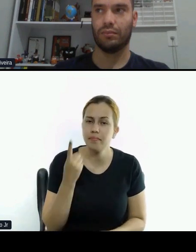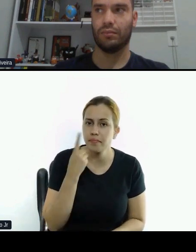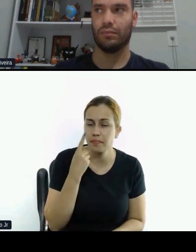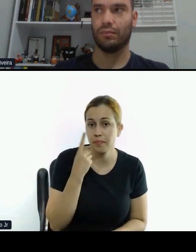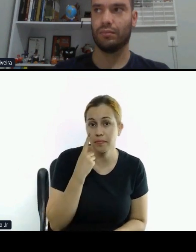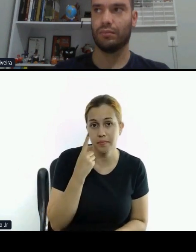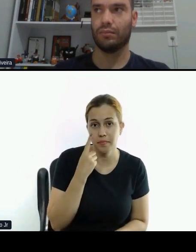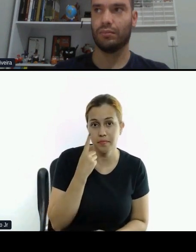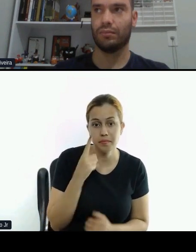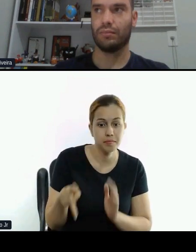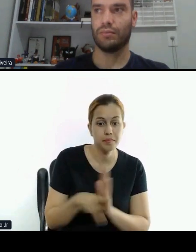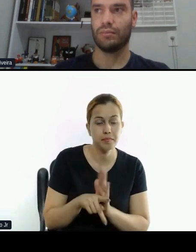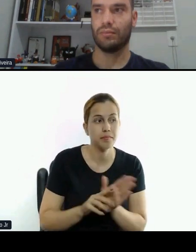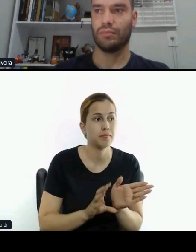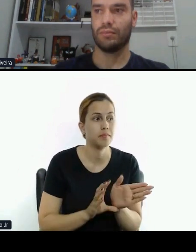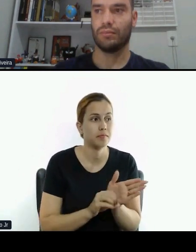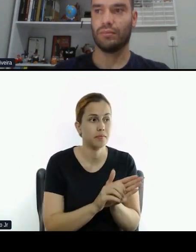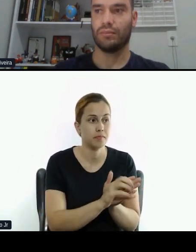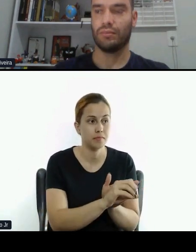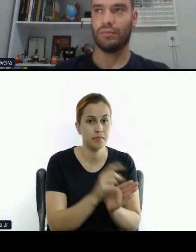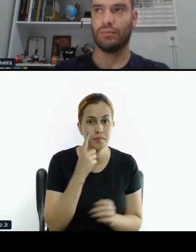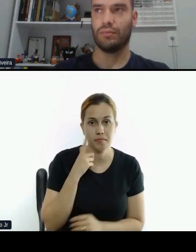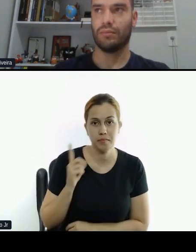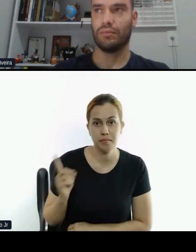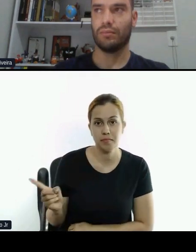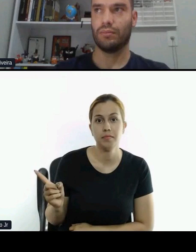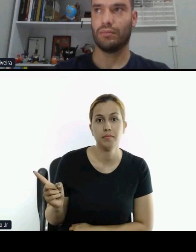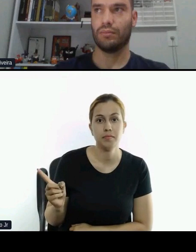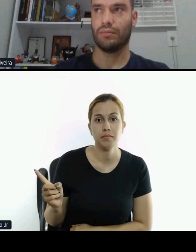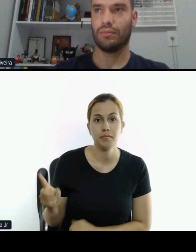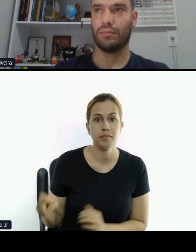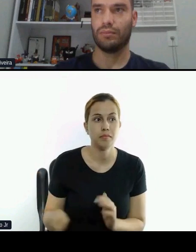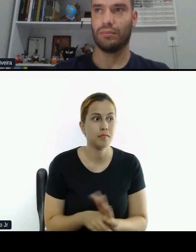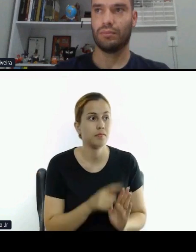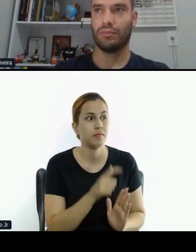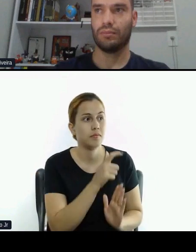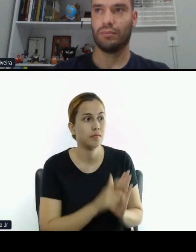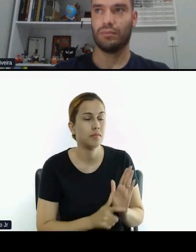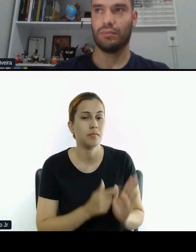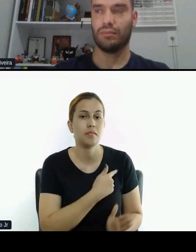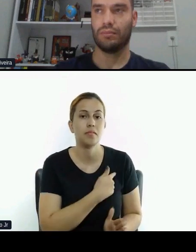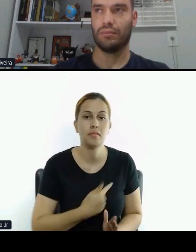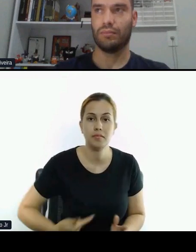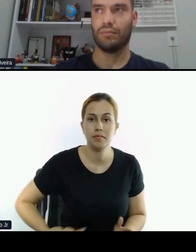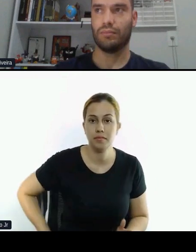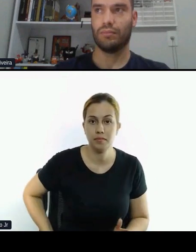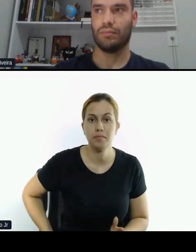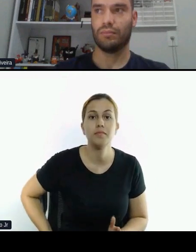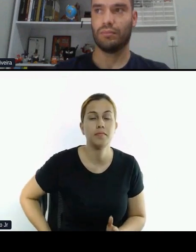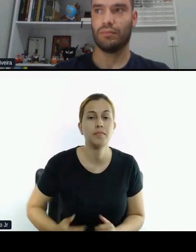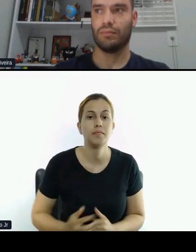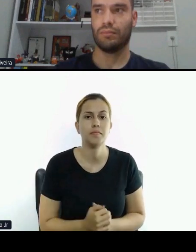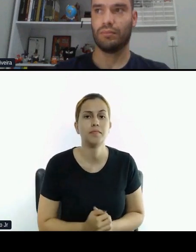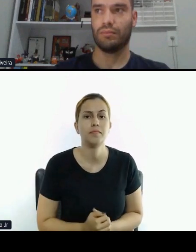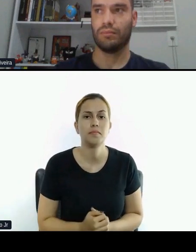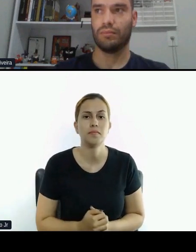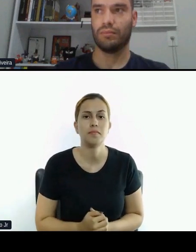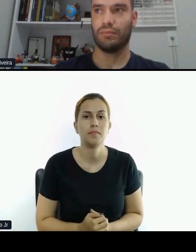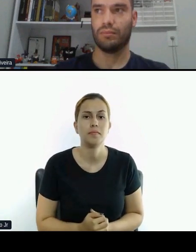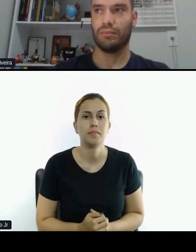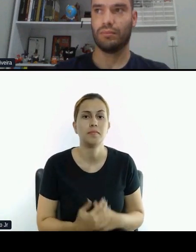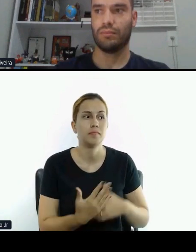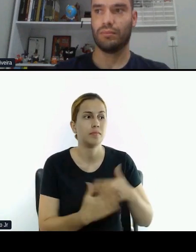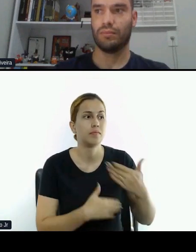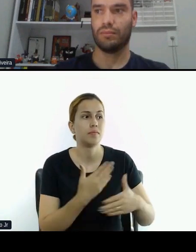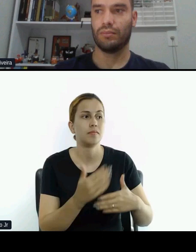o Google, né, pelo item padrão digital do governo. Vocês vão cair lá no nosso